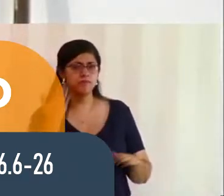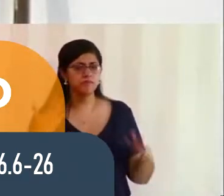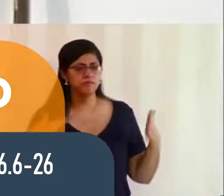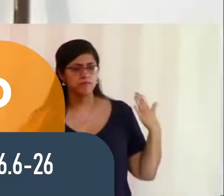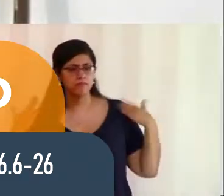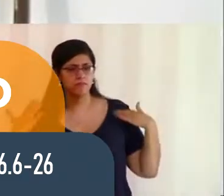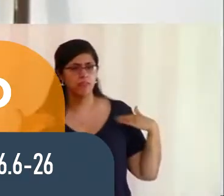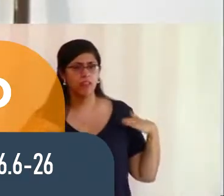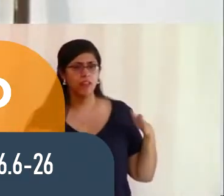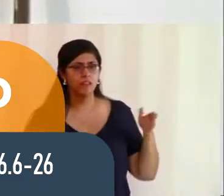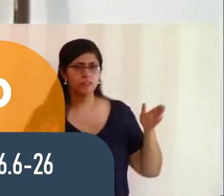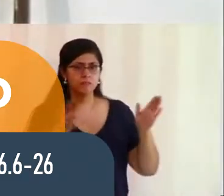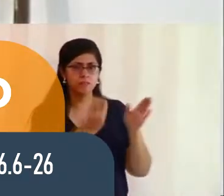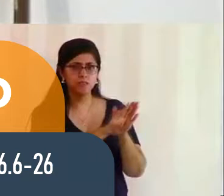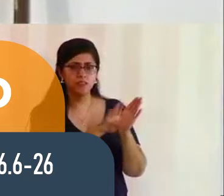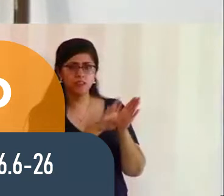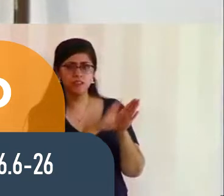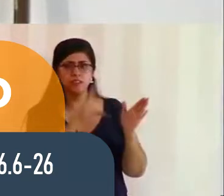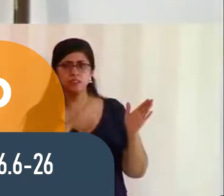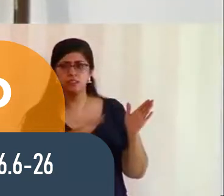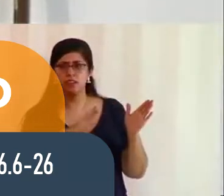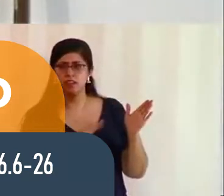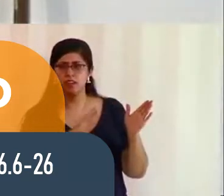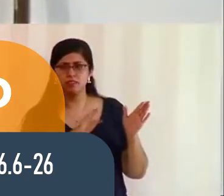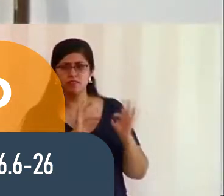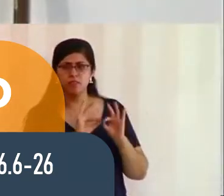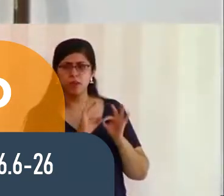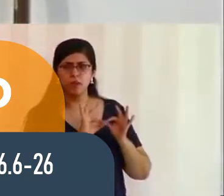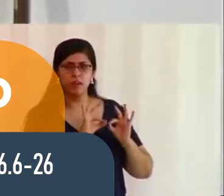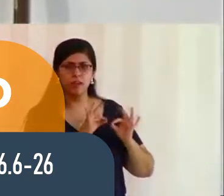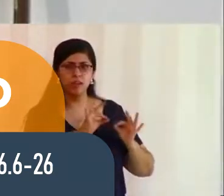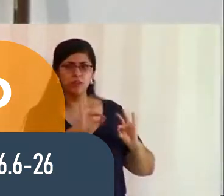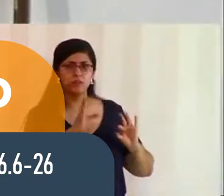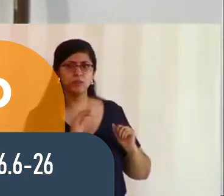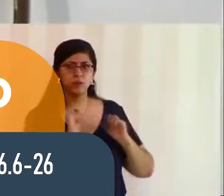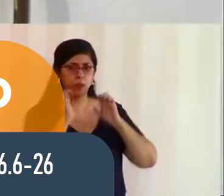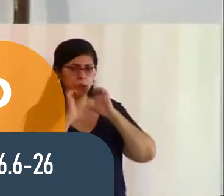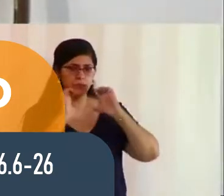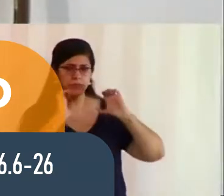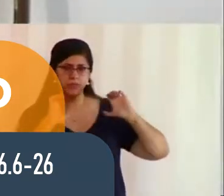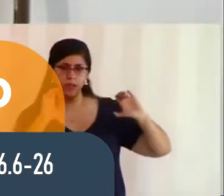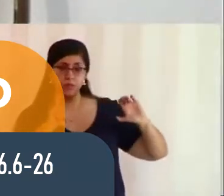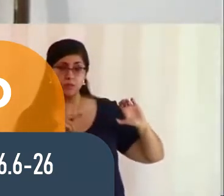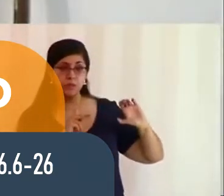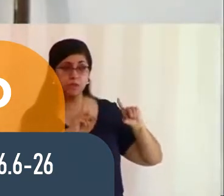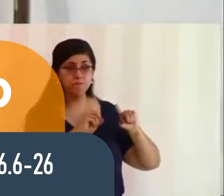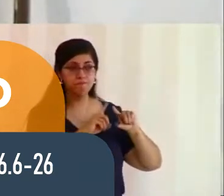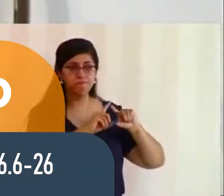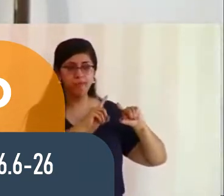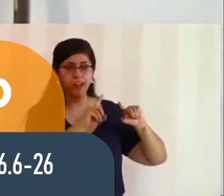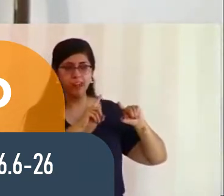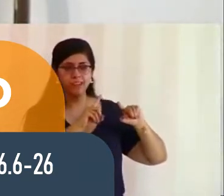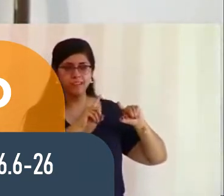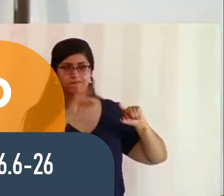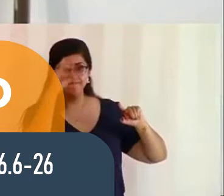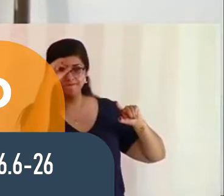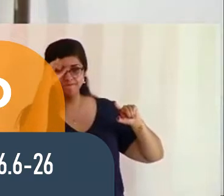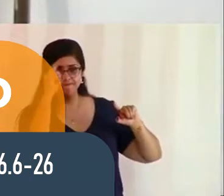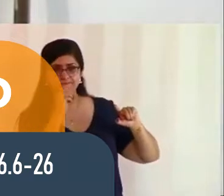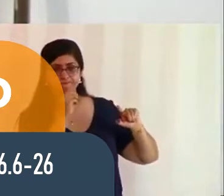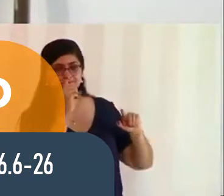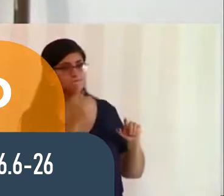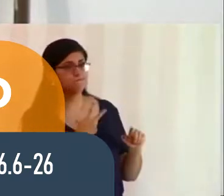Ásia, defrontando Mísia, tentavam ir para Bitínia, mas o Espírito de Jesus não o